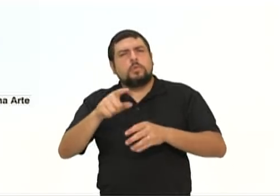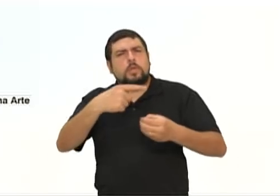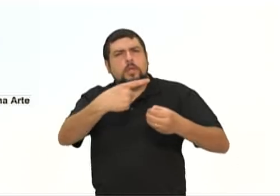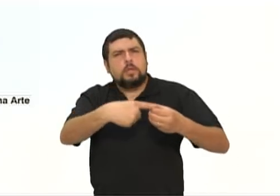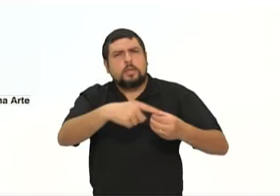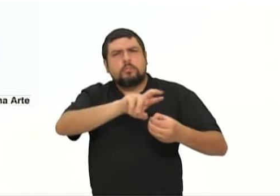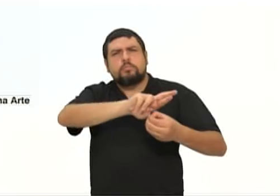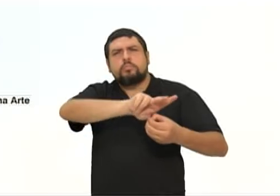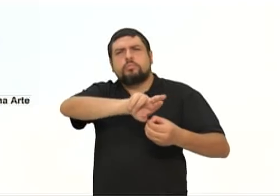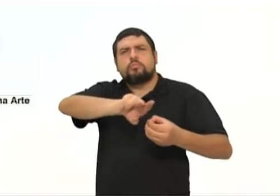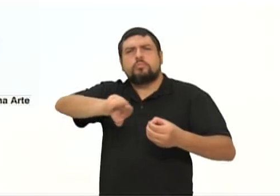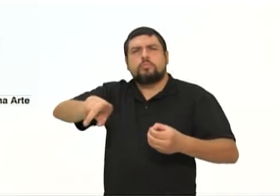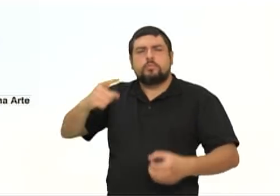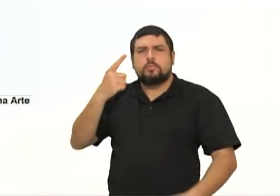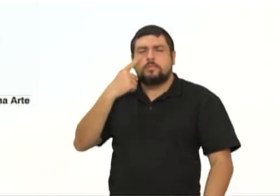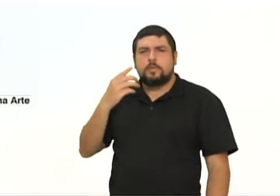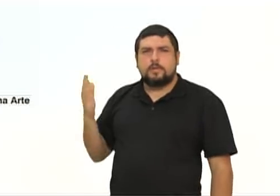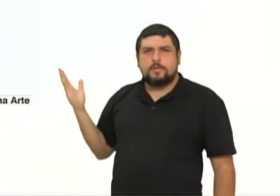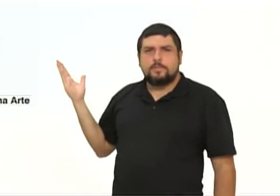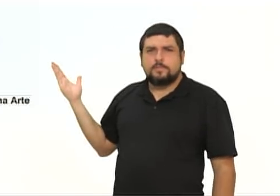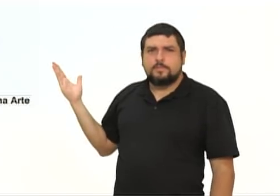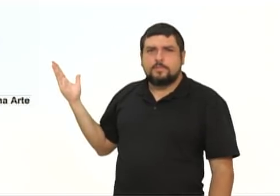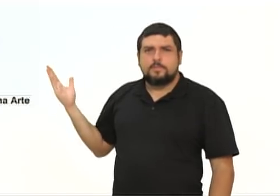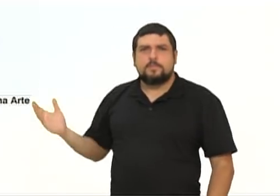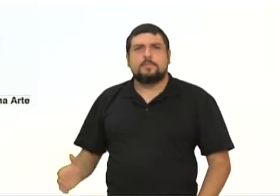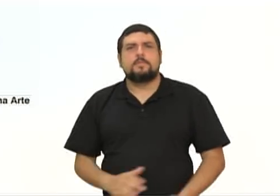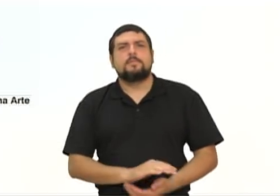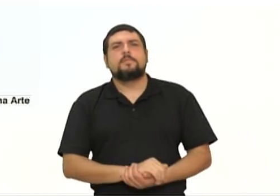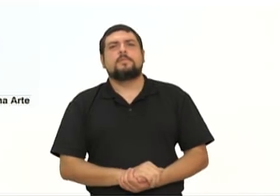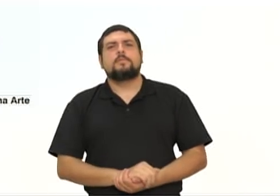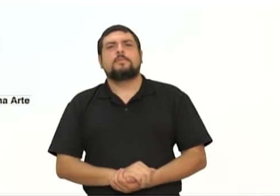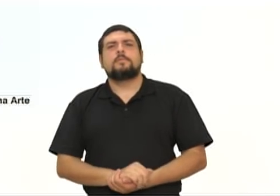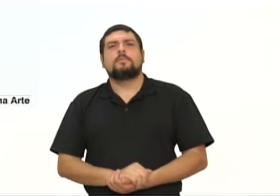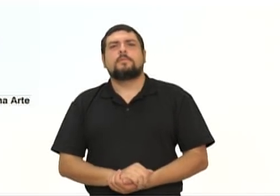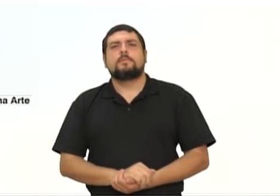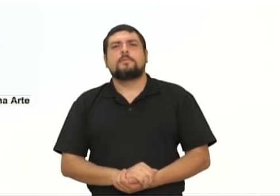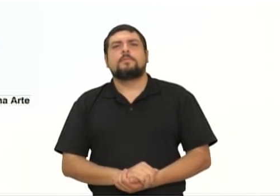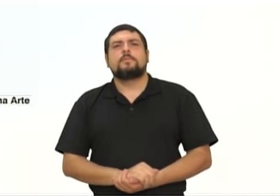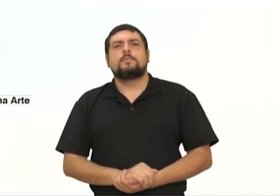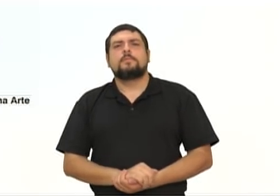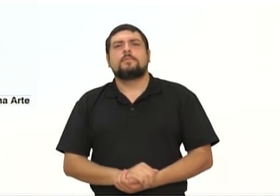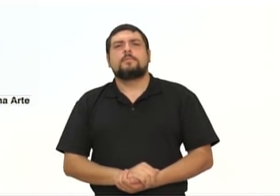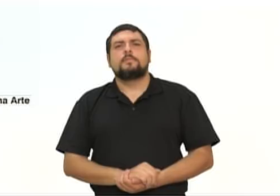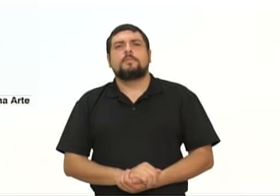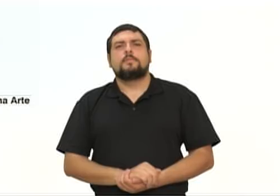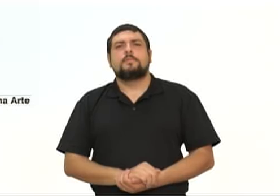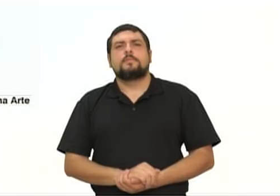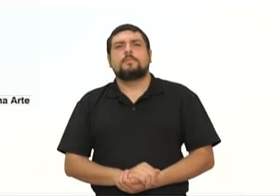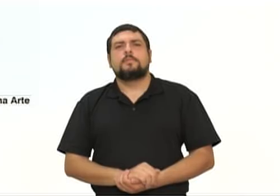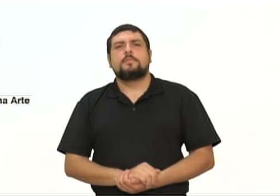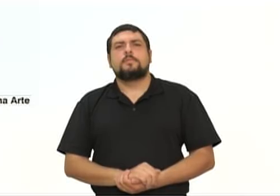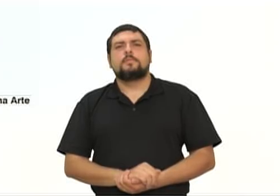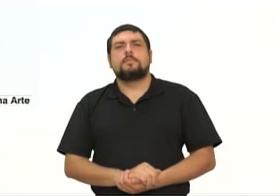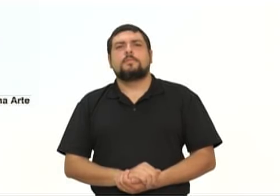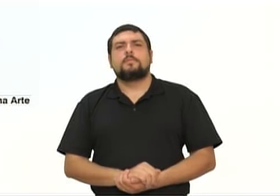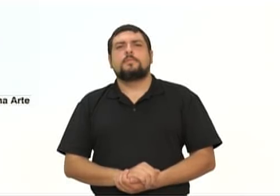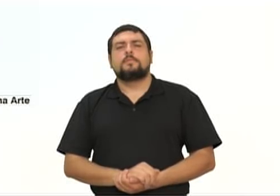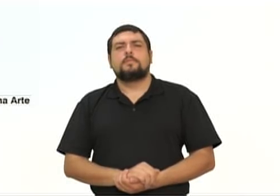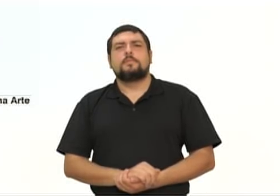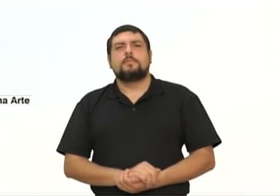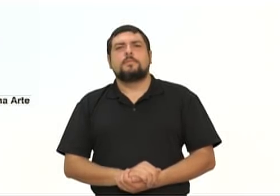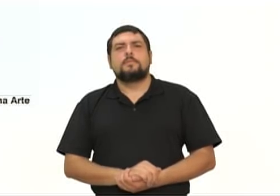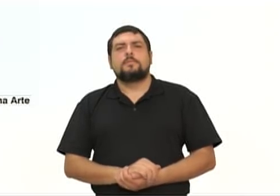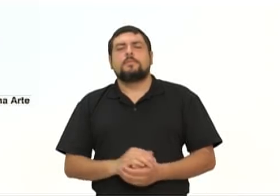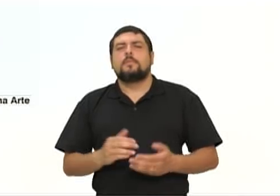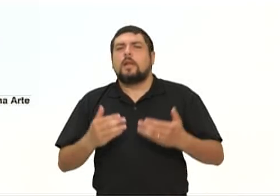Ribeirão do Pinhal, Santo Antônio da Platina, Siqueira Campos e Tomazina. Então, são alguns